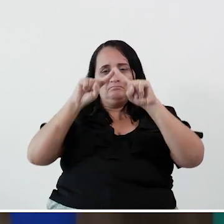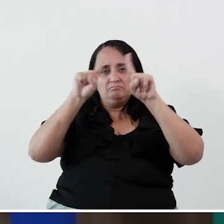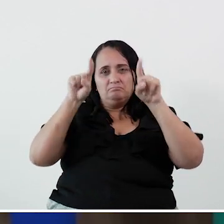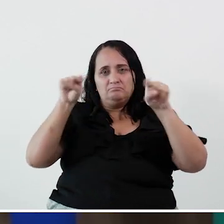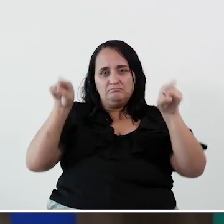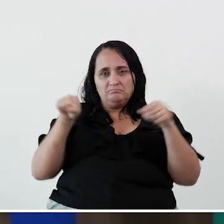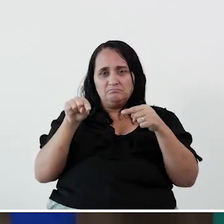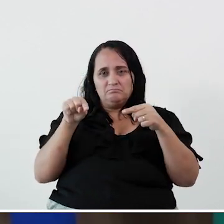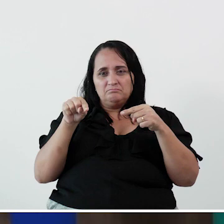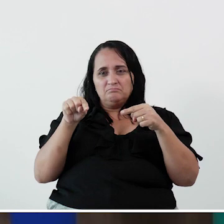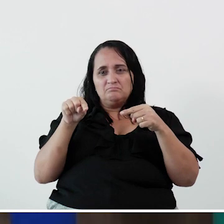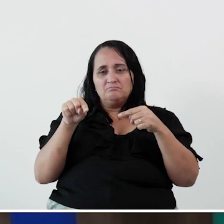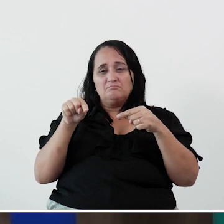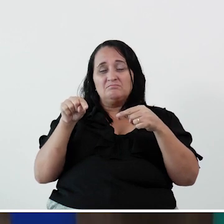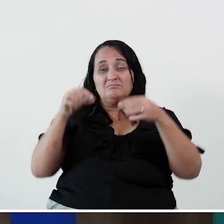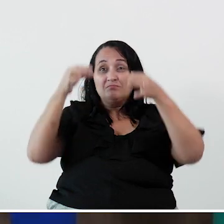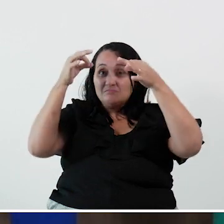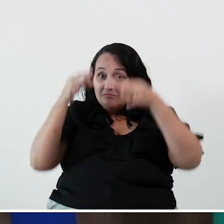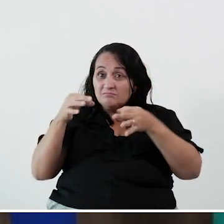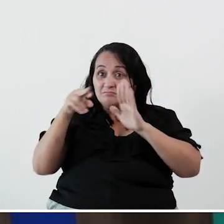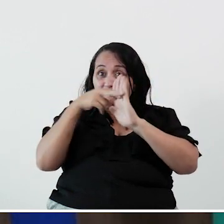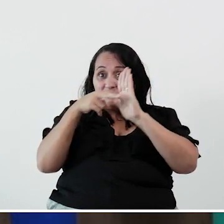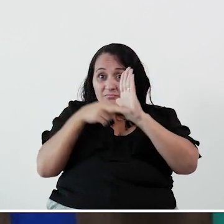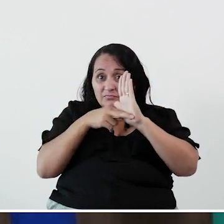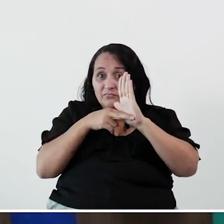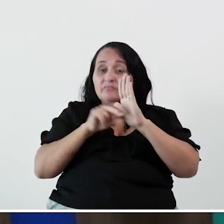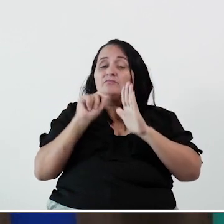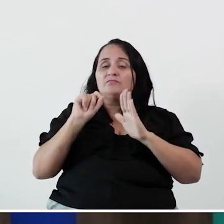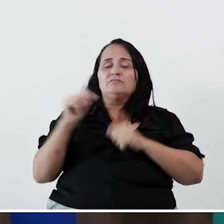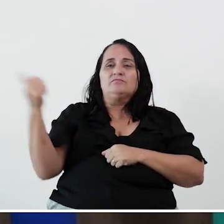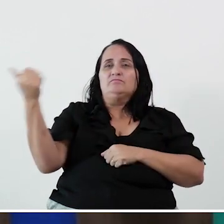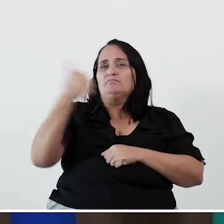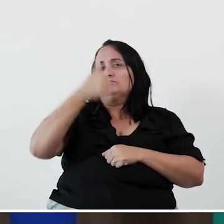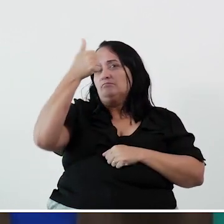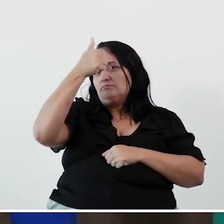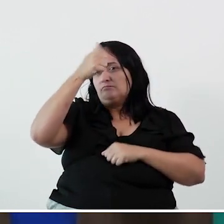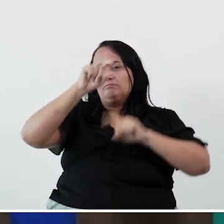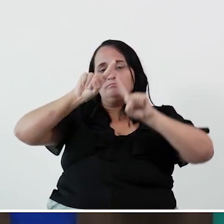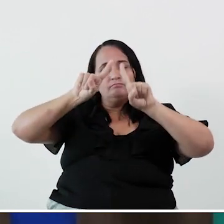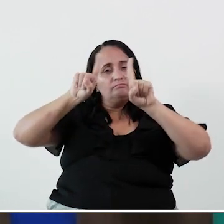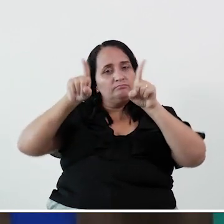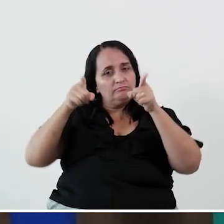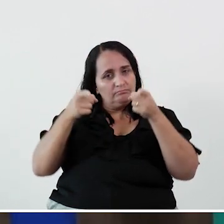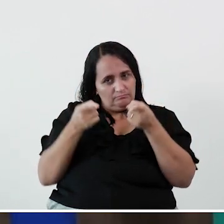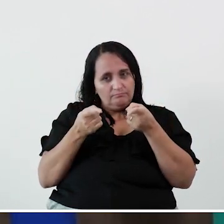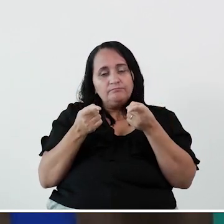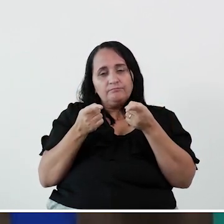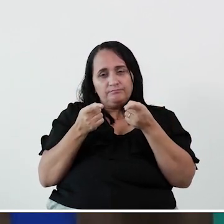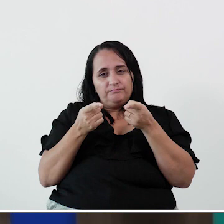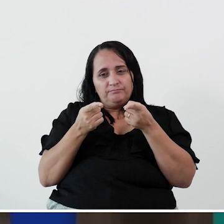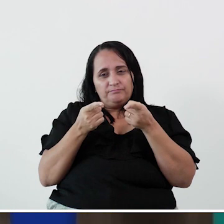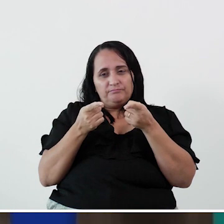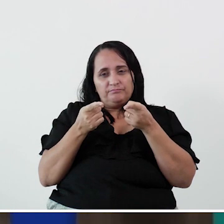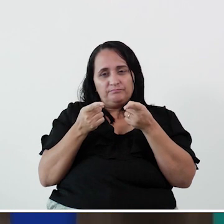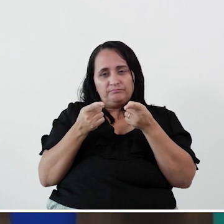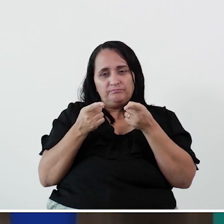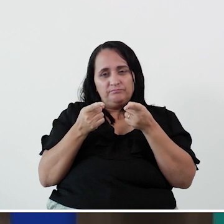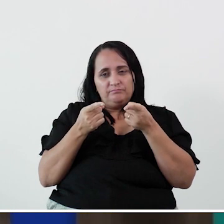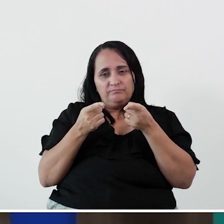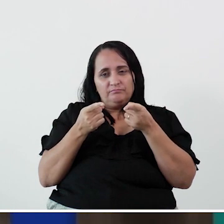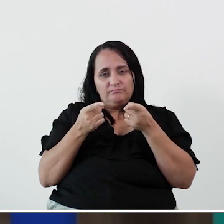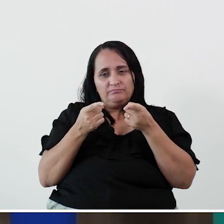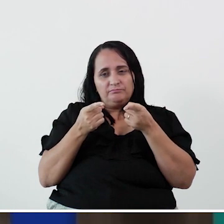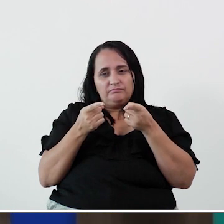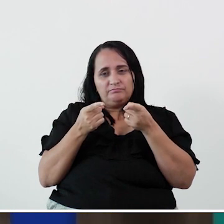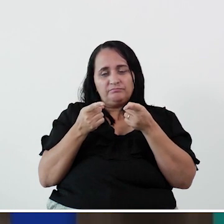colchetes, ordem para se realizar as operações. Primeiro, eu gosto de escrever para vocês. Primeiro,